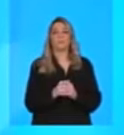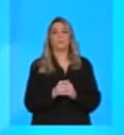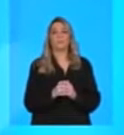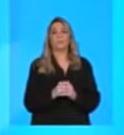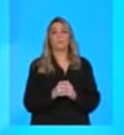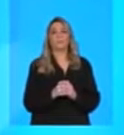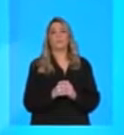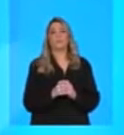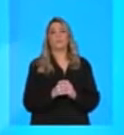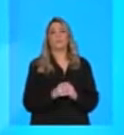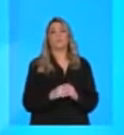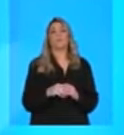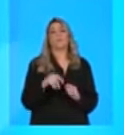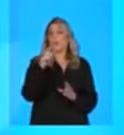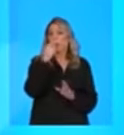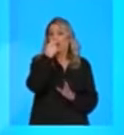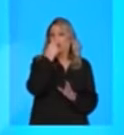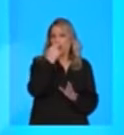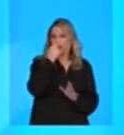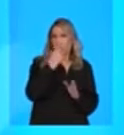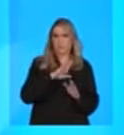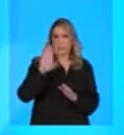segundos candidato